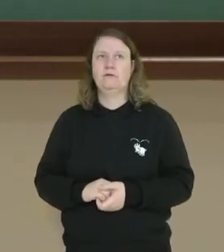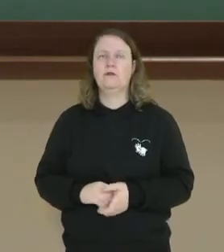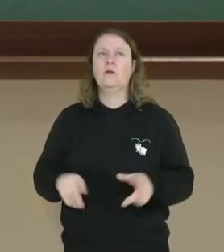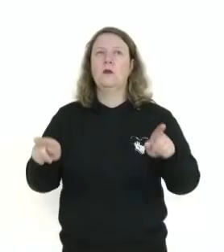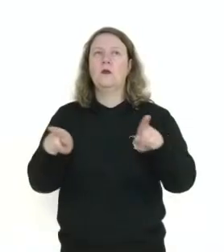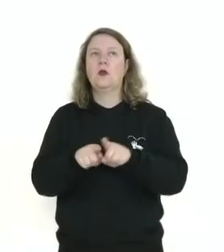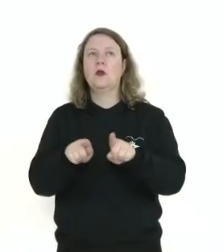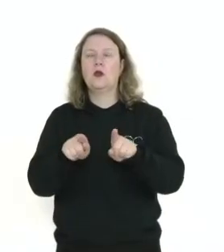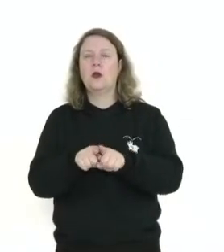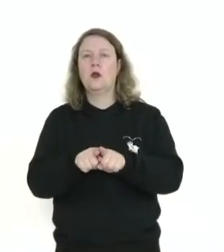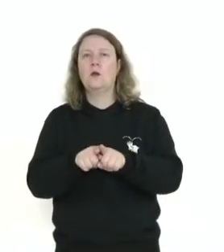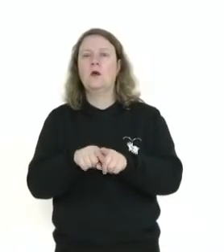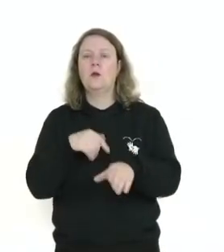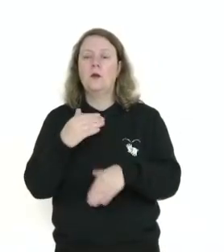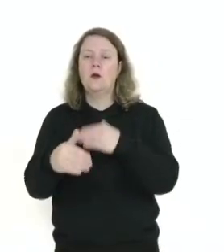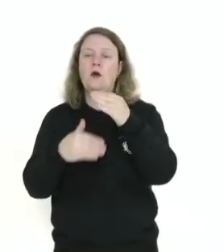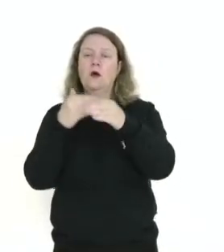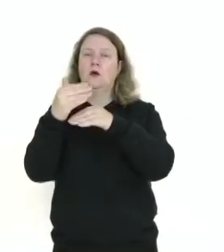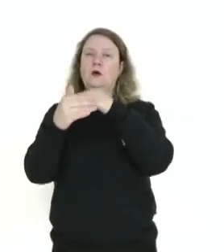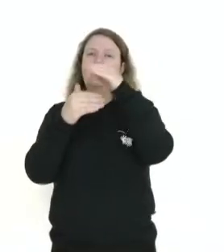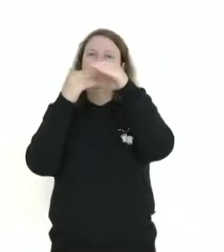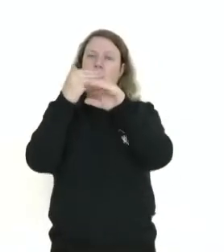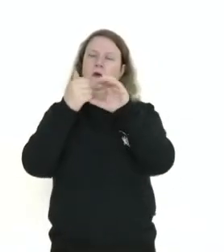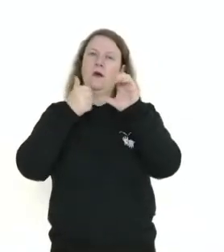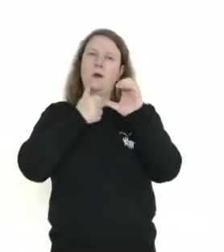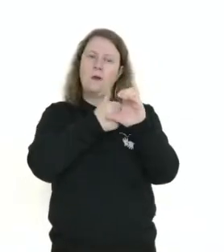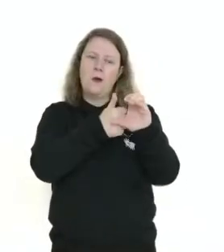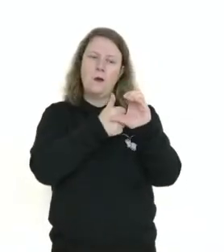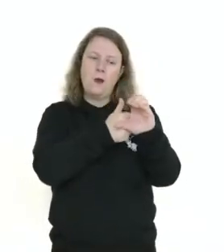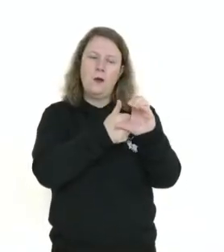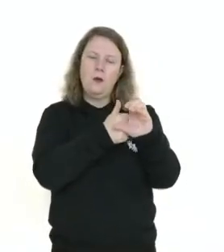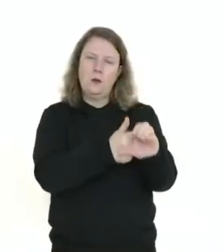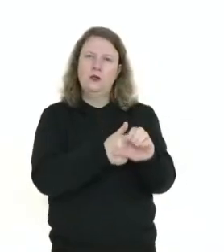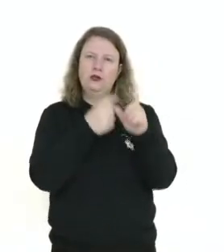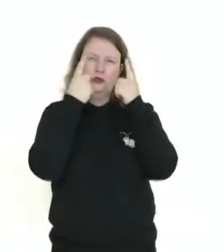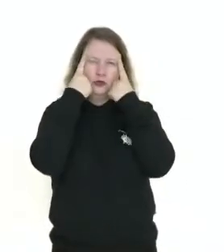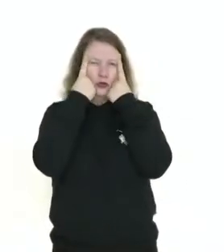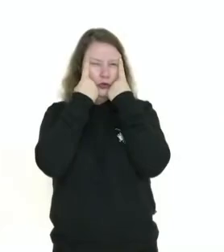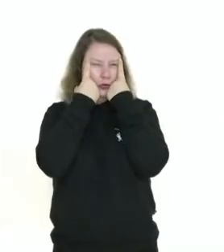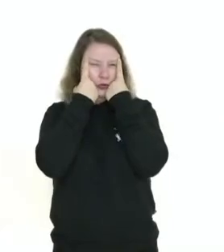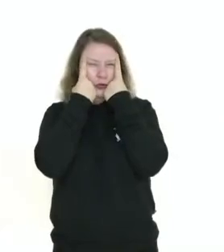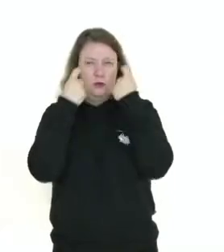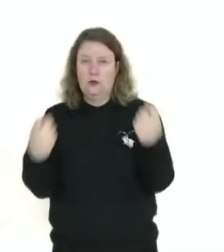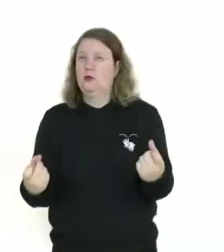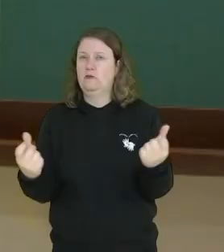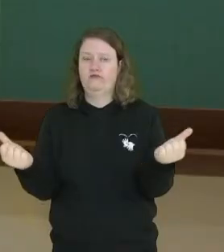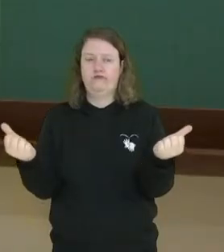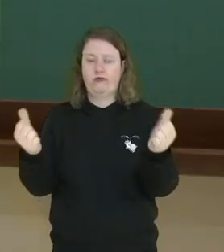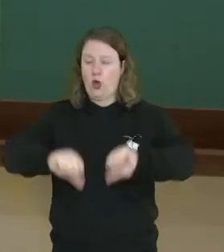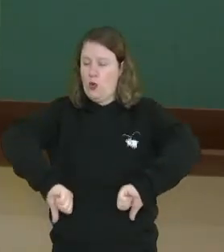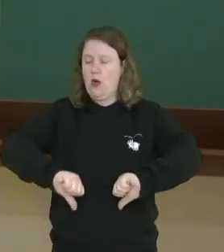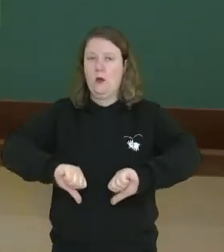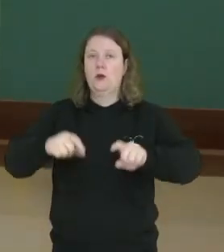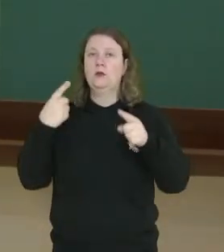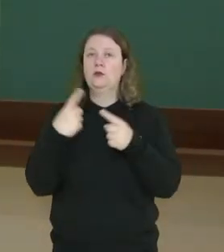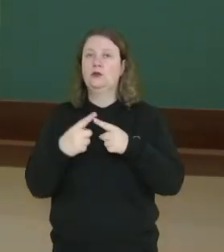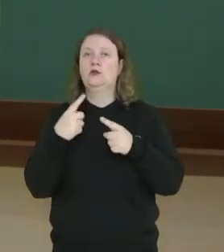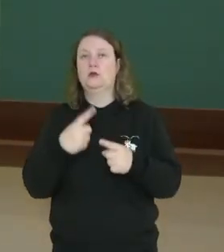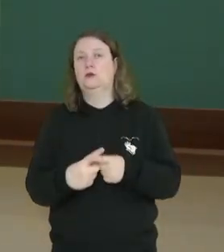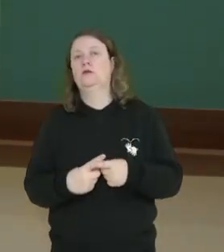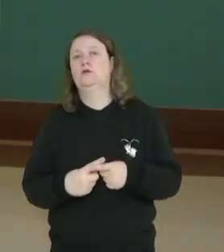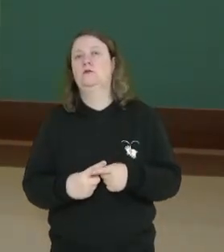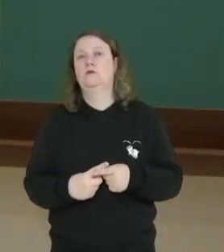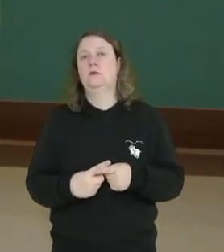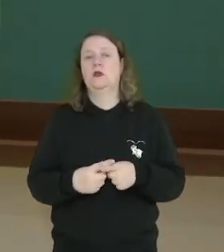O processo de cristianização das populações indígenas também foi de uma violência sem precedentes, porque não se dava então